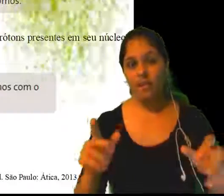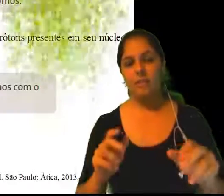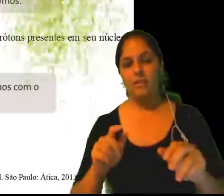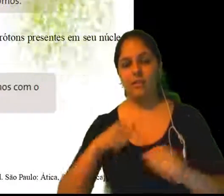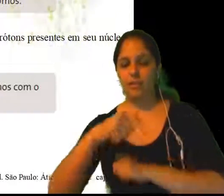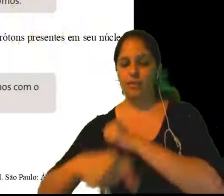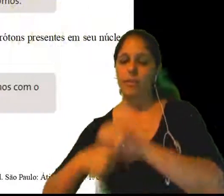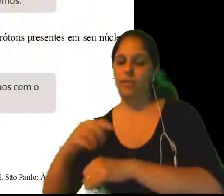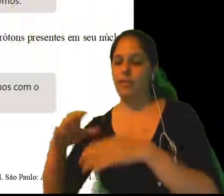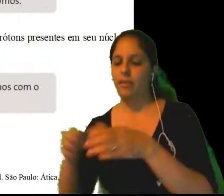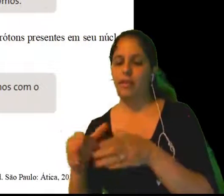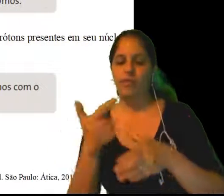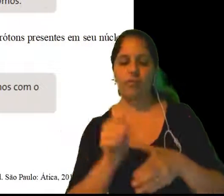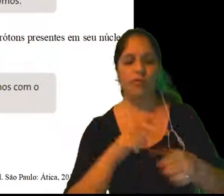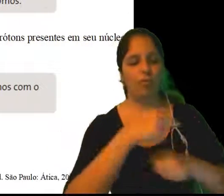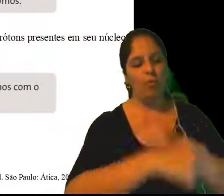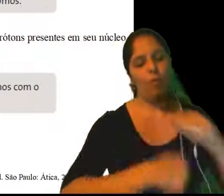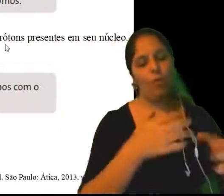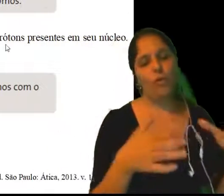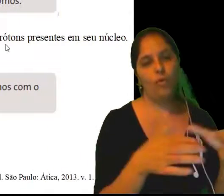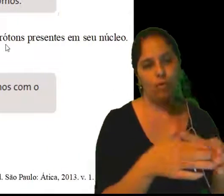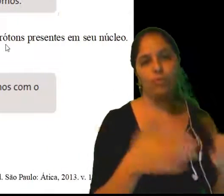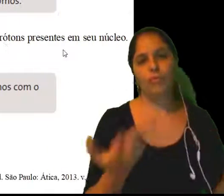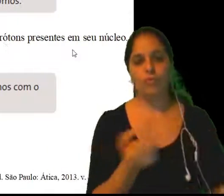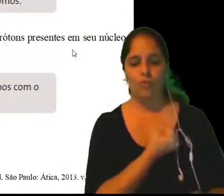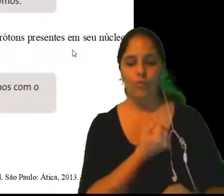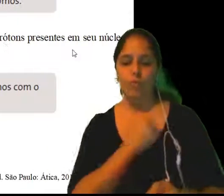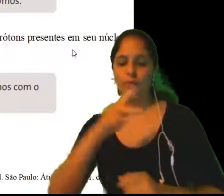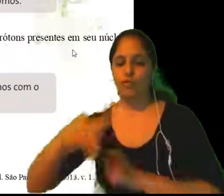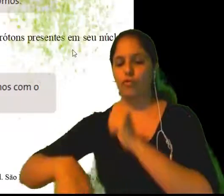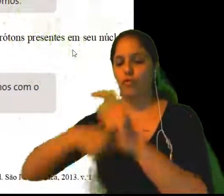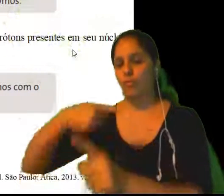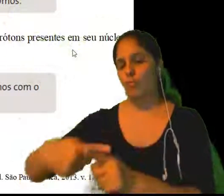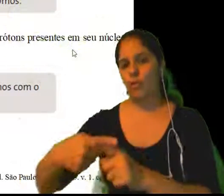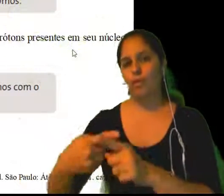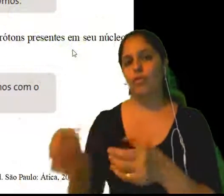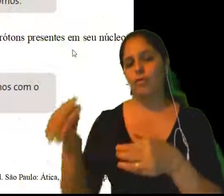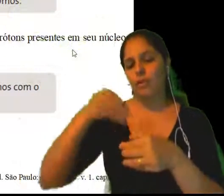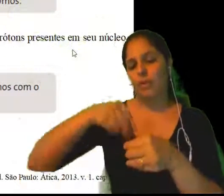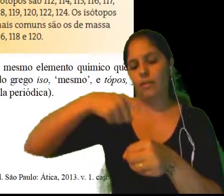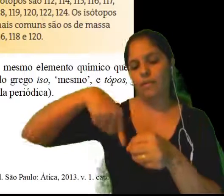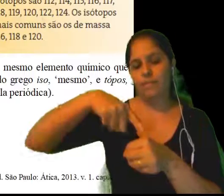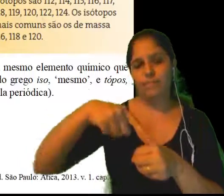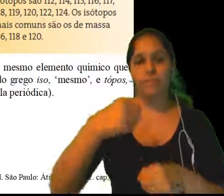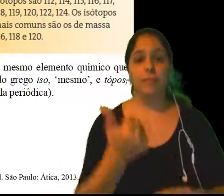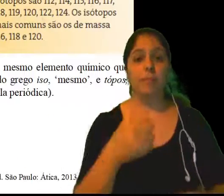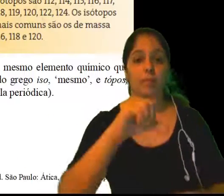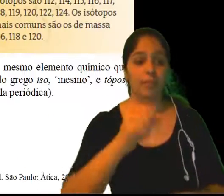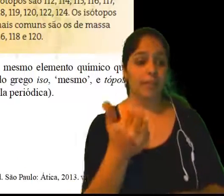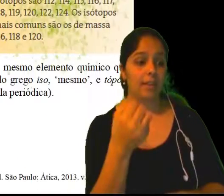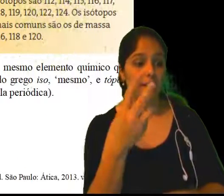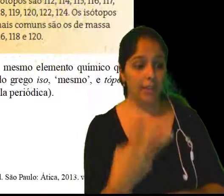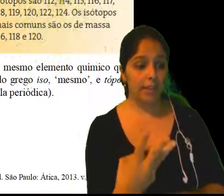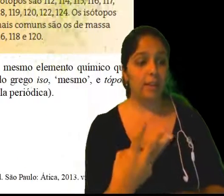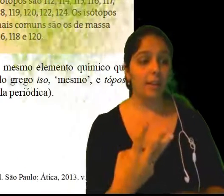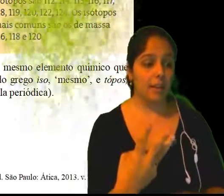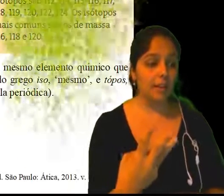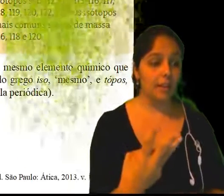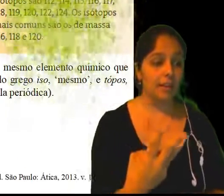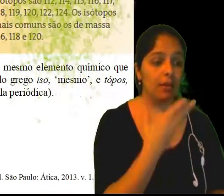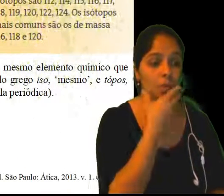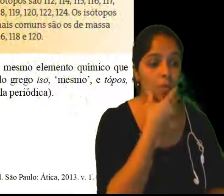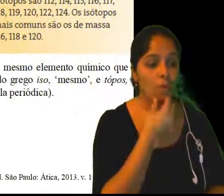um elemento químico de outro, o seu número de prótons presentes em seu núcleo. Em